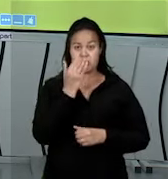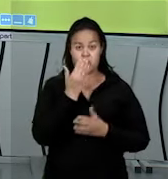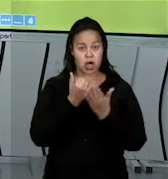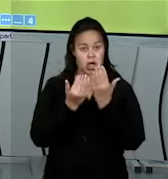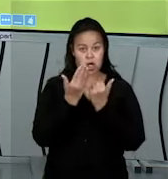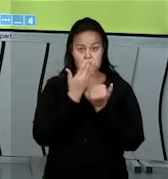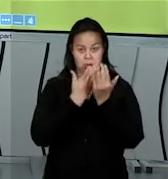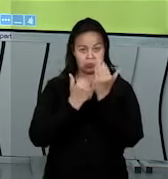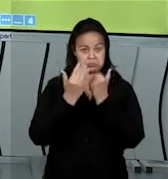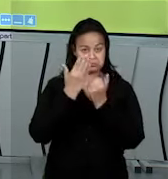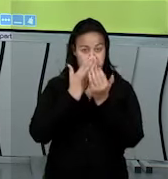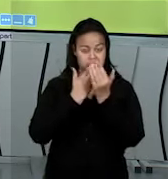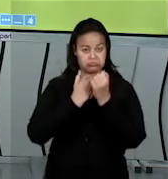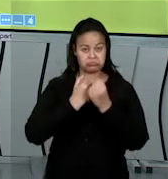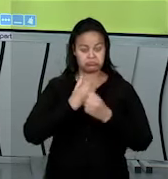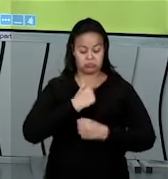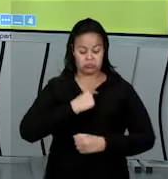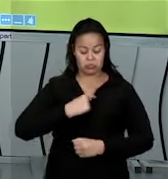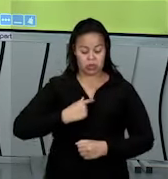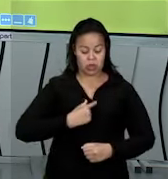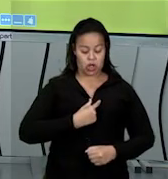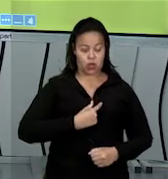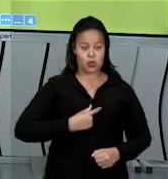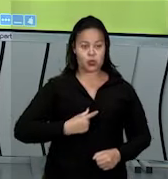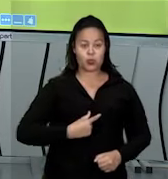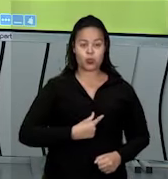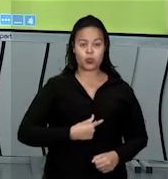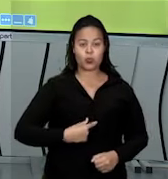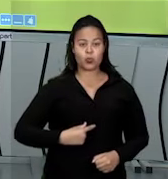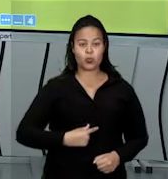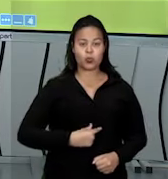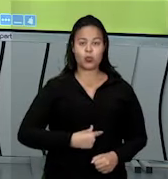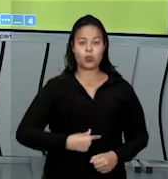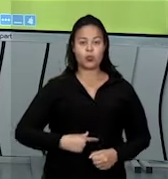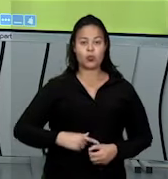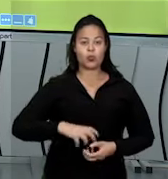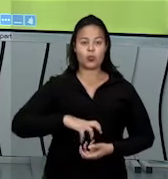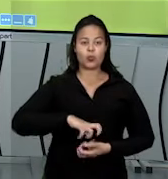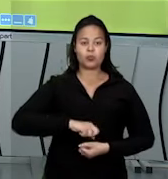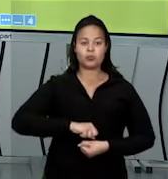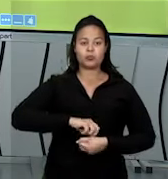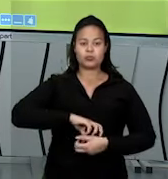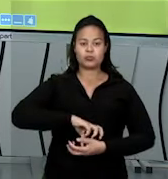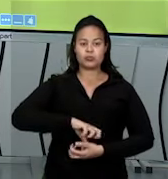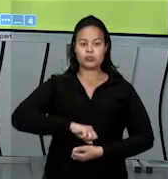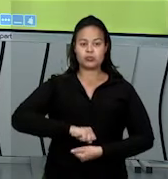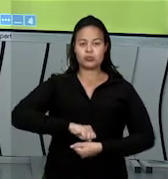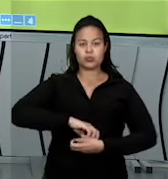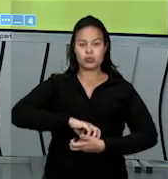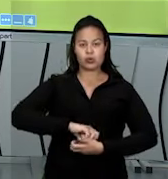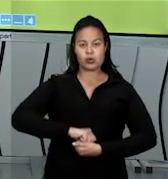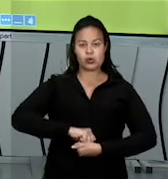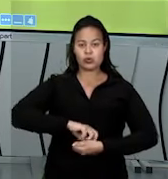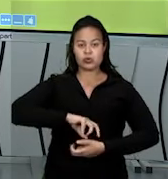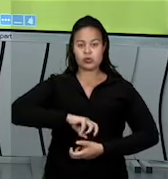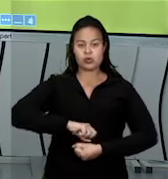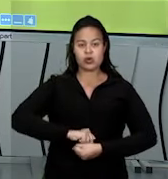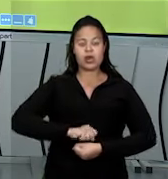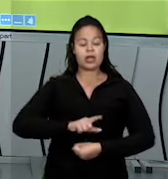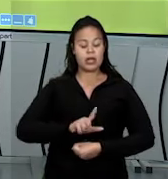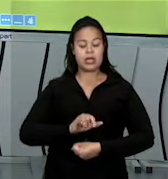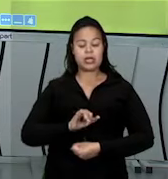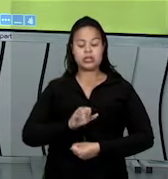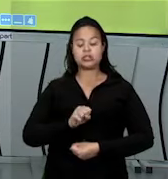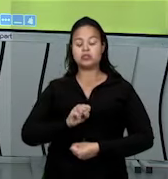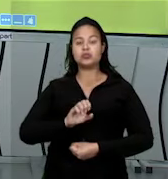o seu intestino, todo o seu tubo digestório, ele é revestido também por tecido muscular liso, que é o tecido que